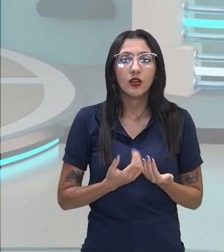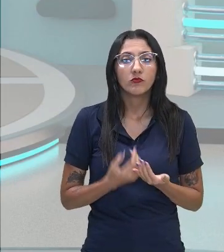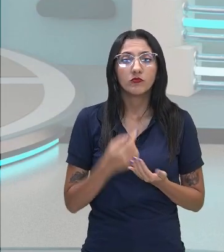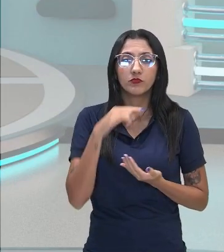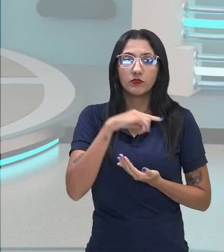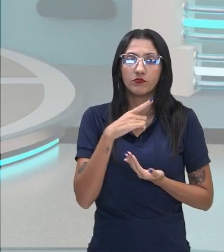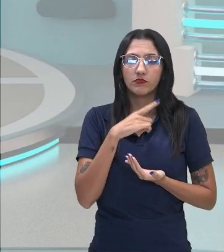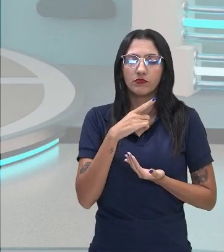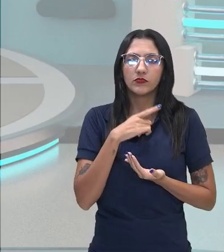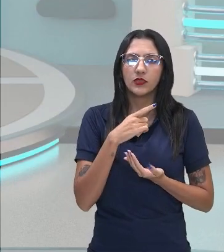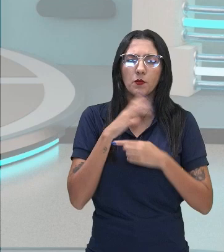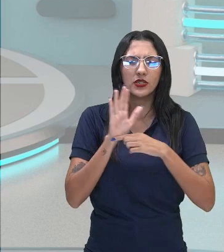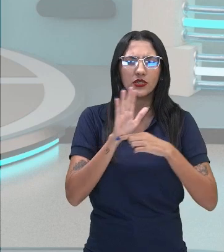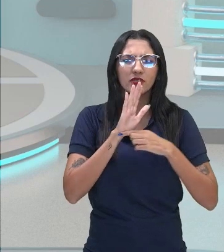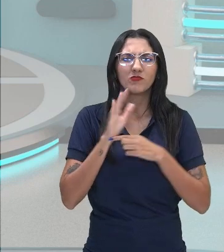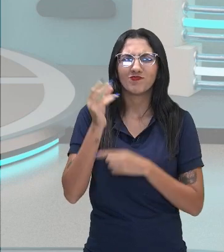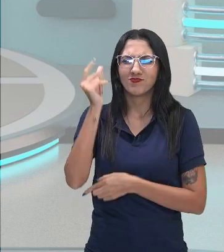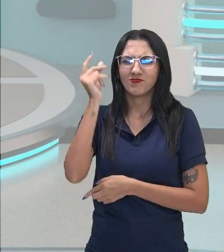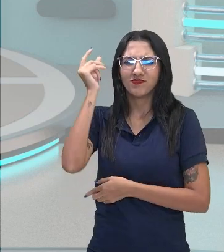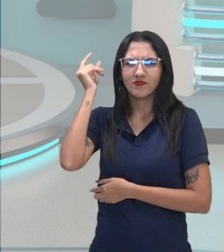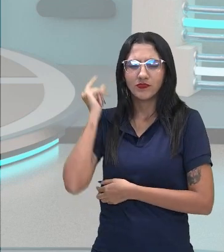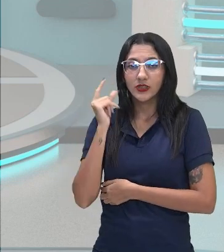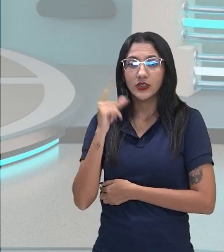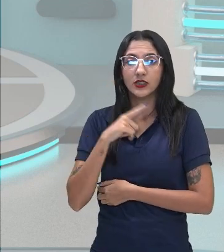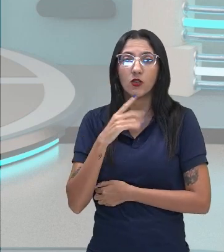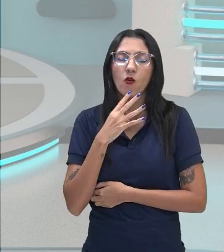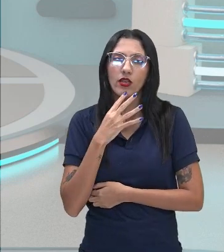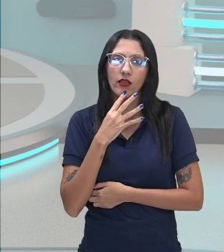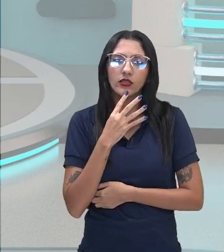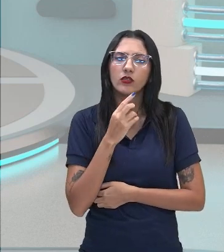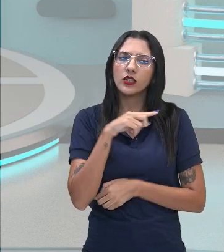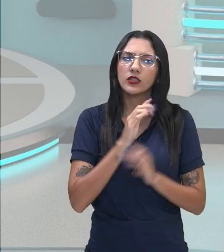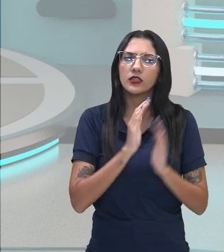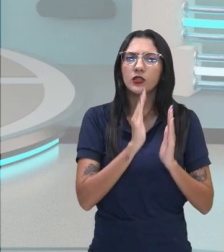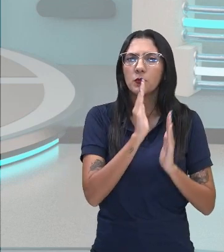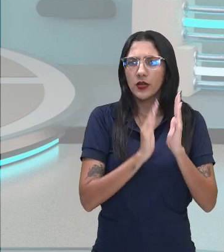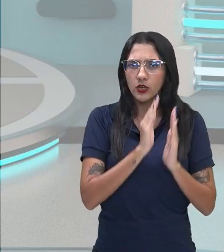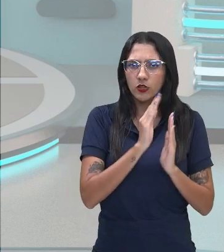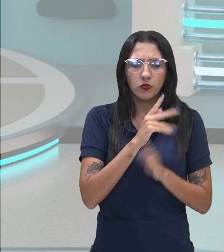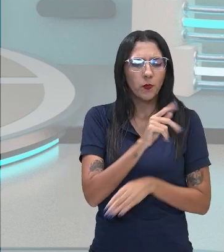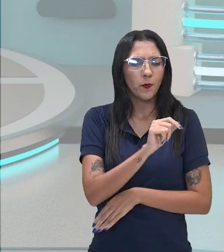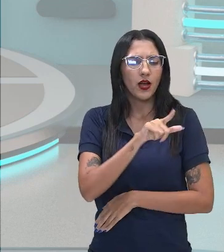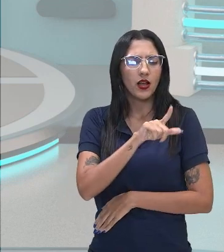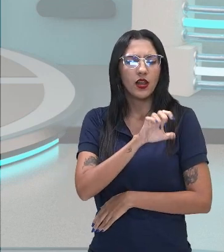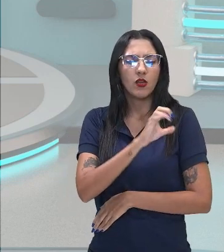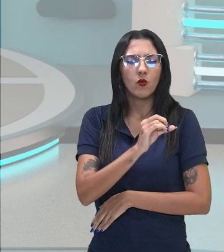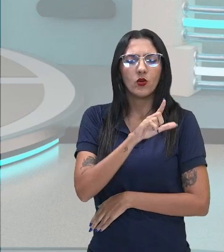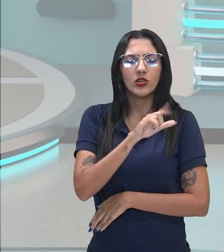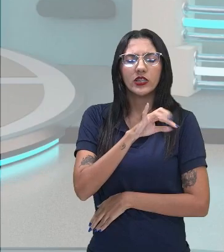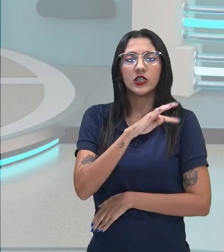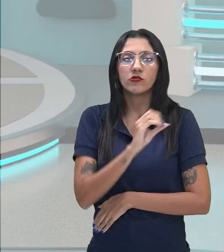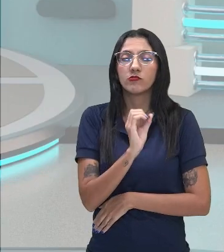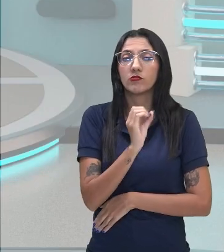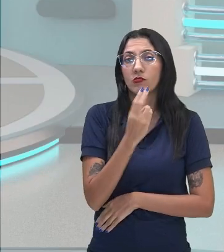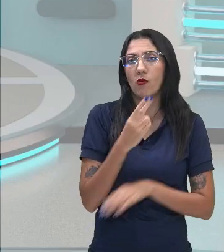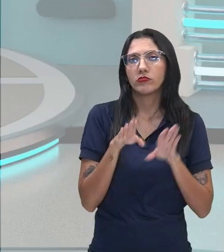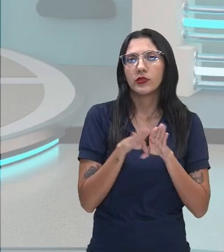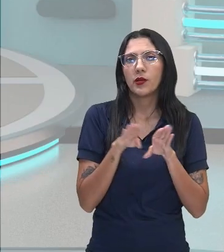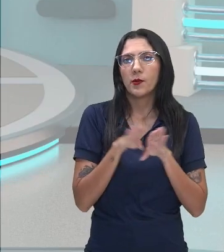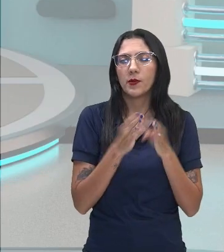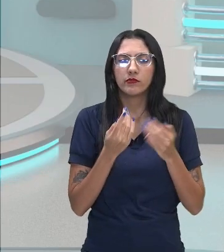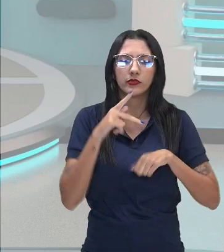artísticas mais antigas conhecidas datam no período paleolítico, também conhecido como Idade